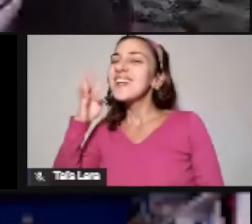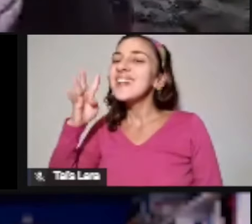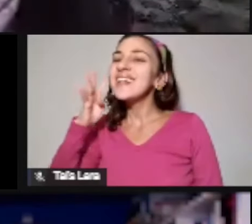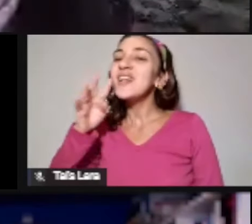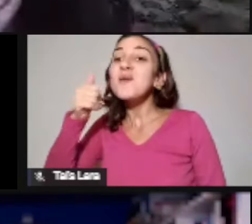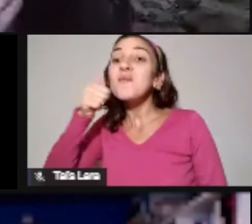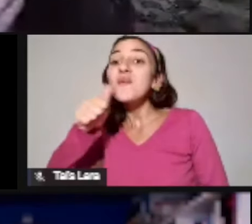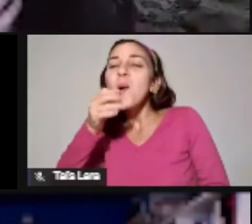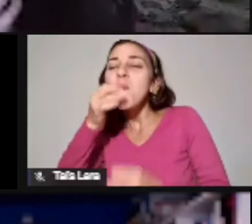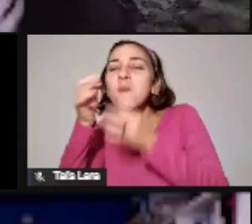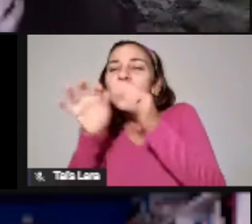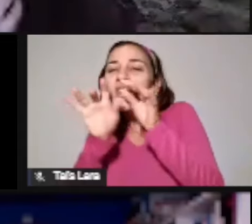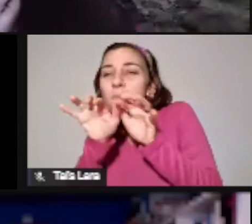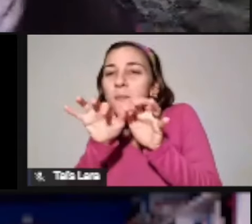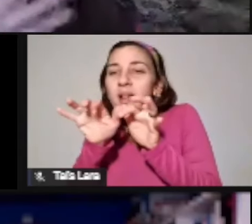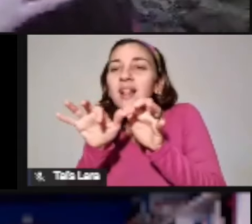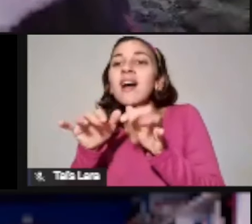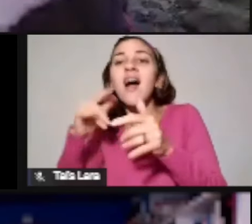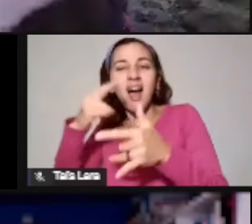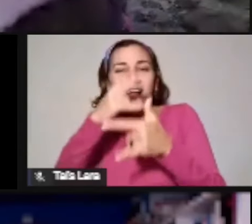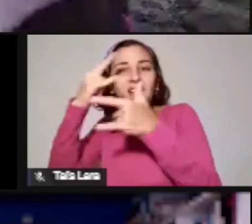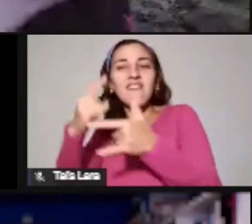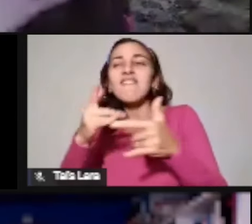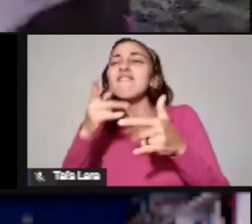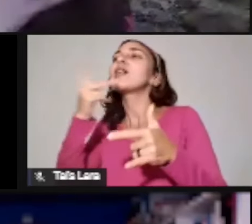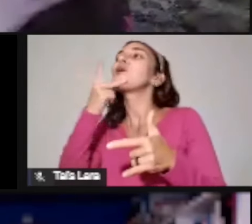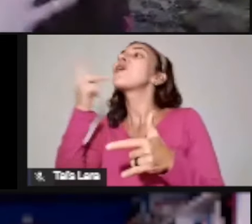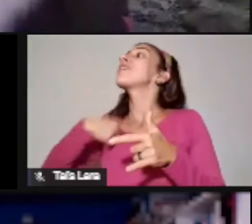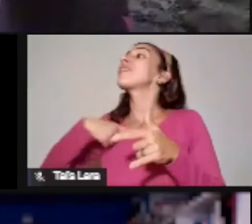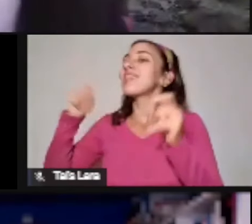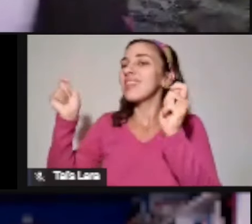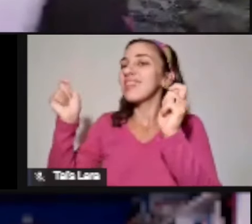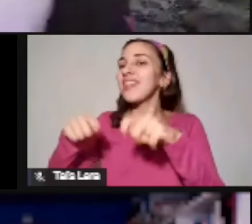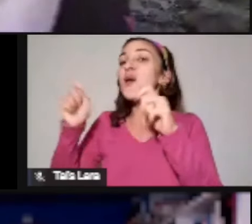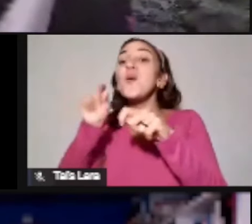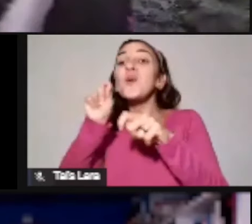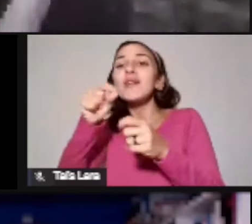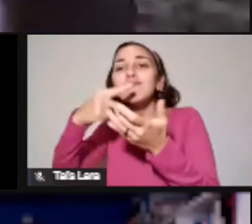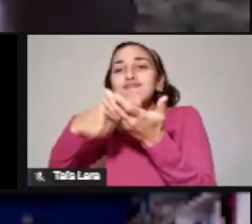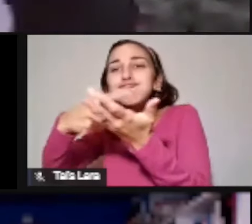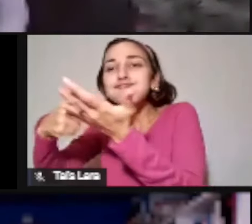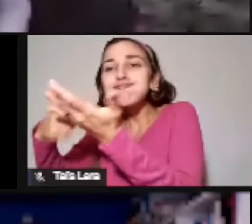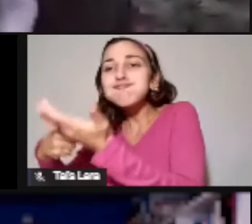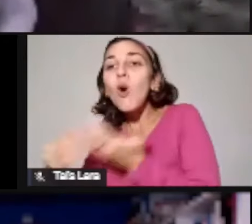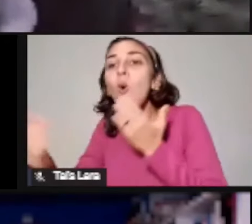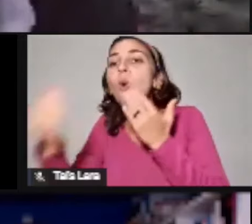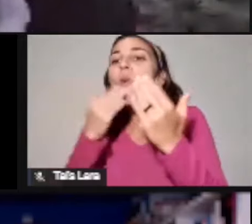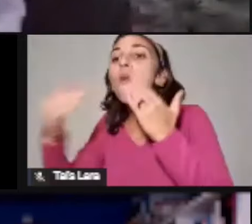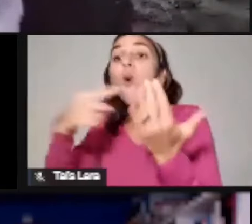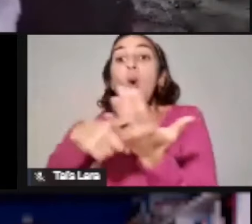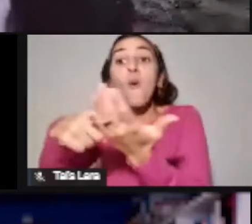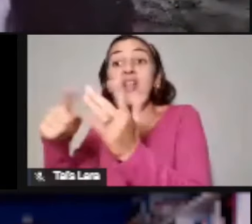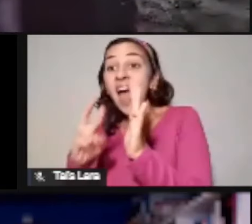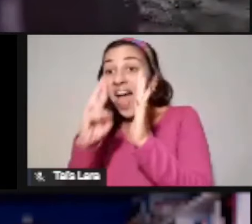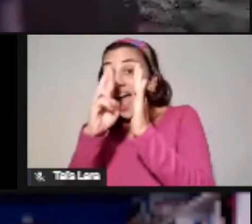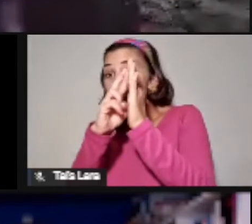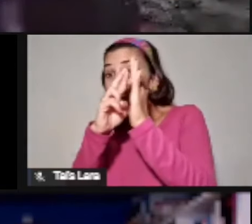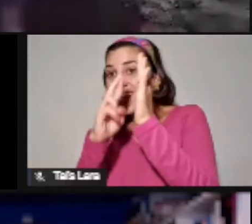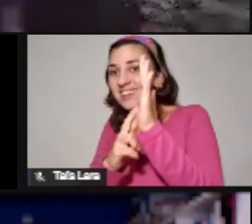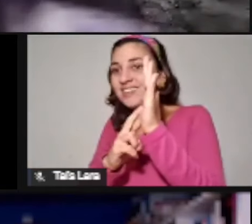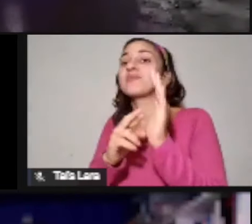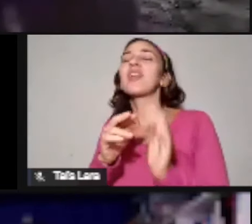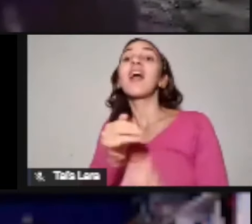E, Fafá, é isso, sabe? Isso eu não aprendi, eu não tenho filhos, Fafá. Então, às vezes, as pessoas falam assim, ah, mas a Carol tá dizendo, mas